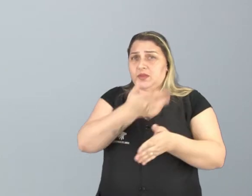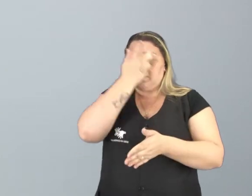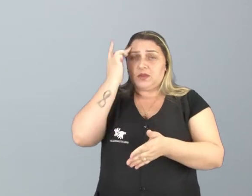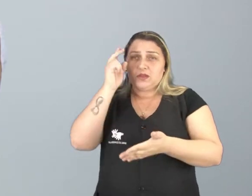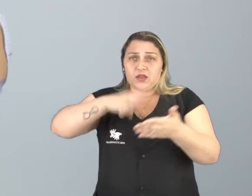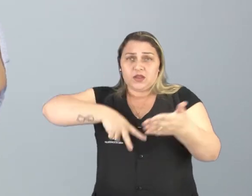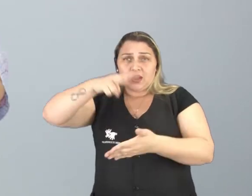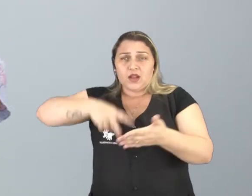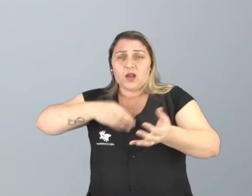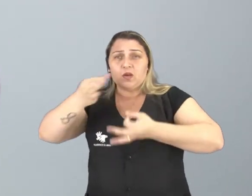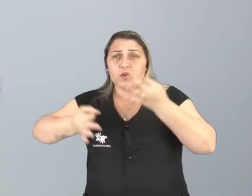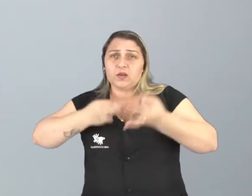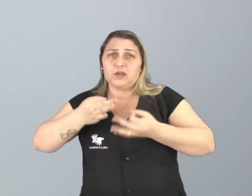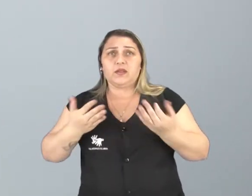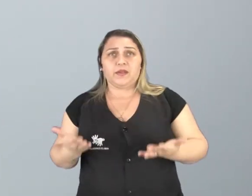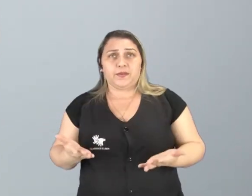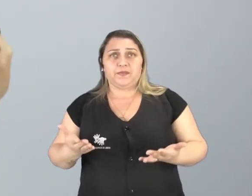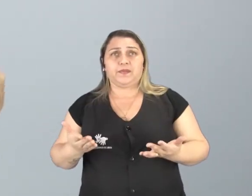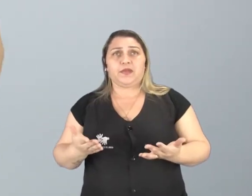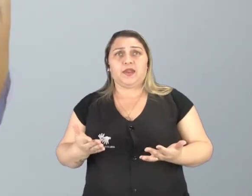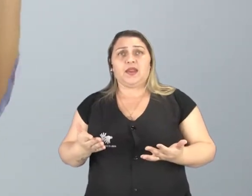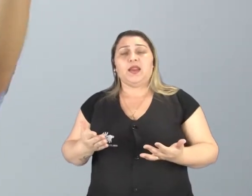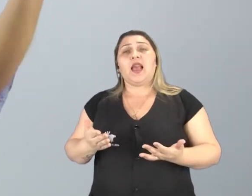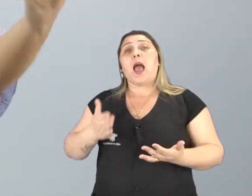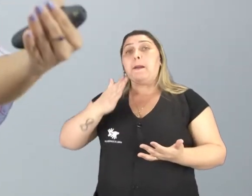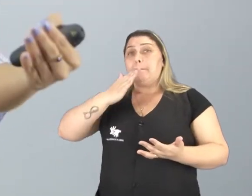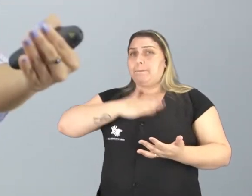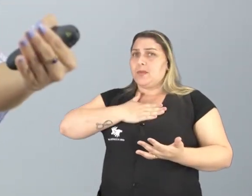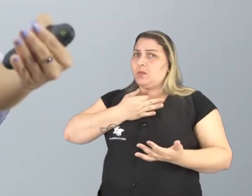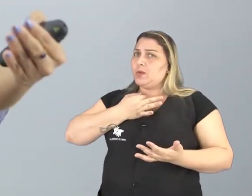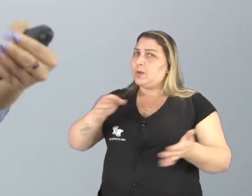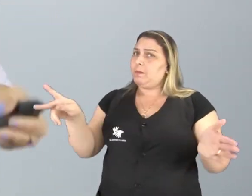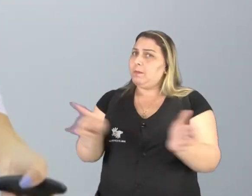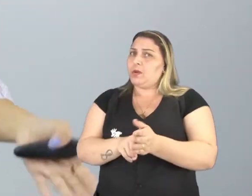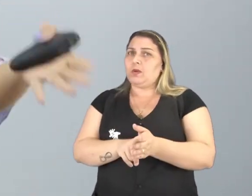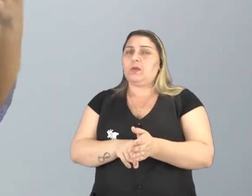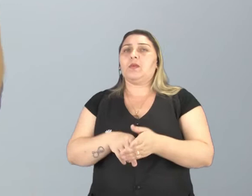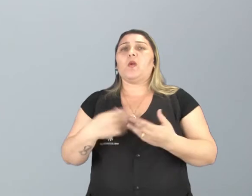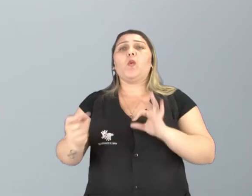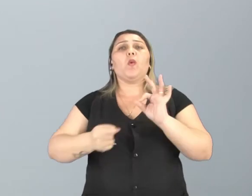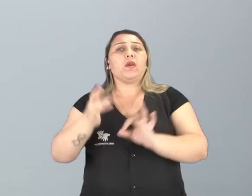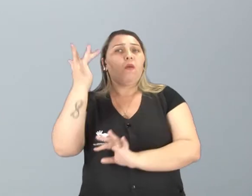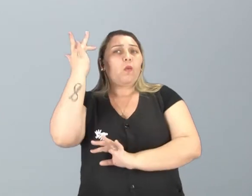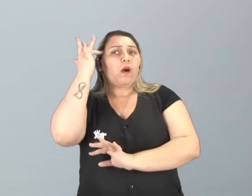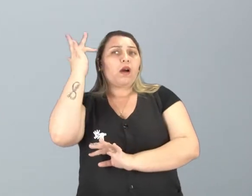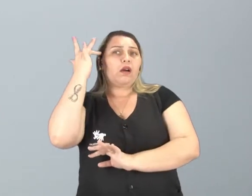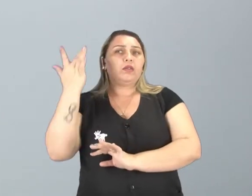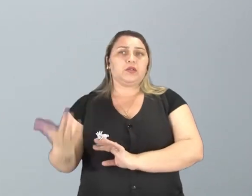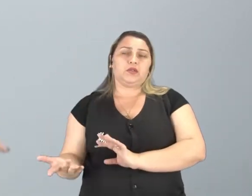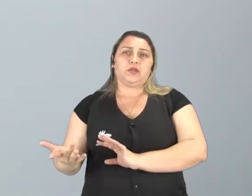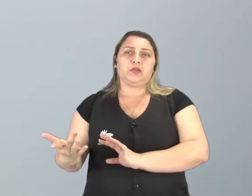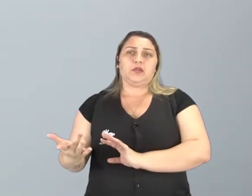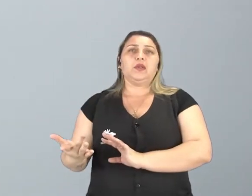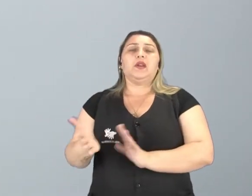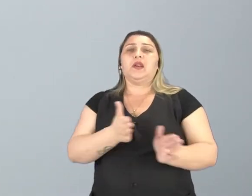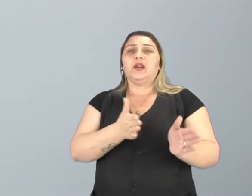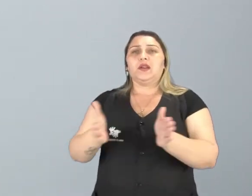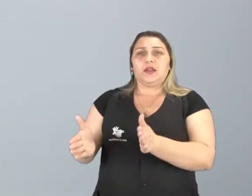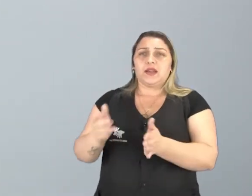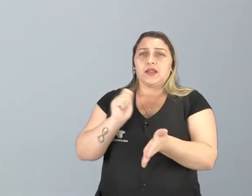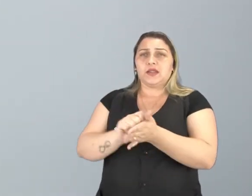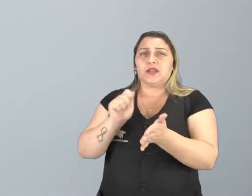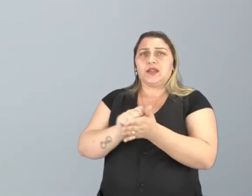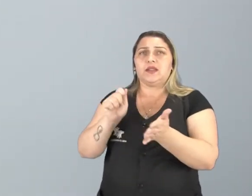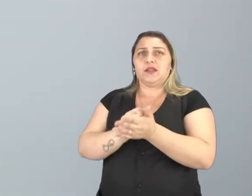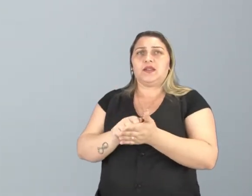esse tema e aqui é a minha opinião sobre o que eu acho disso. E é nessa etapa que você vai escrever na